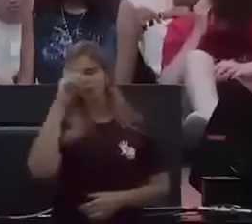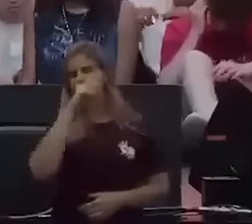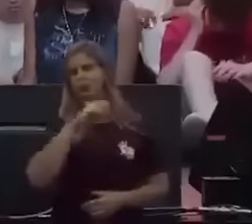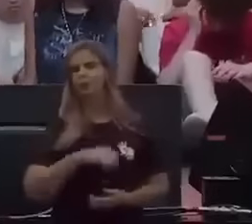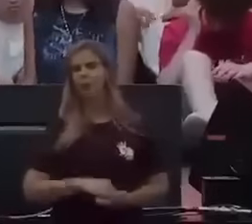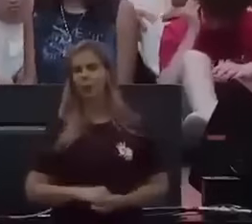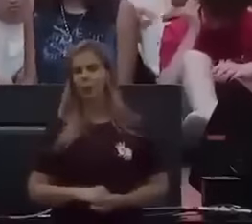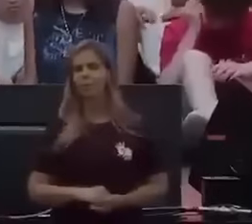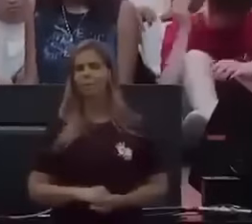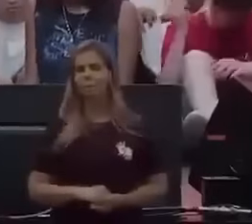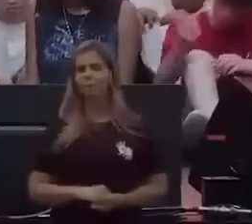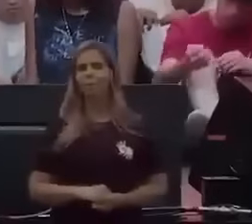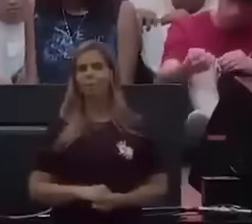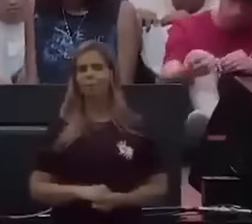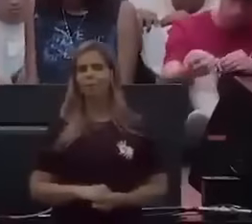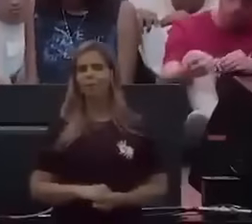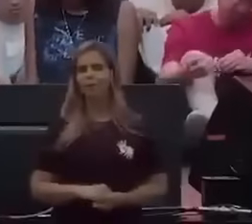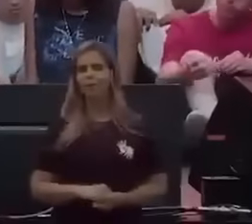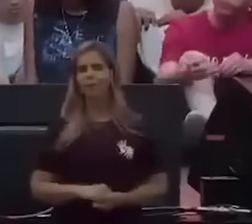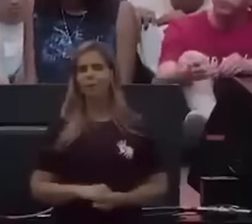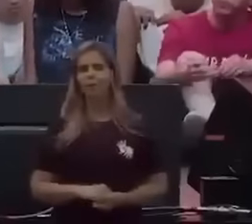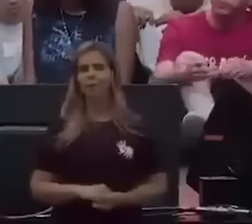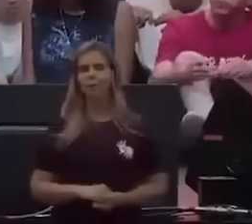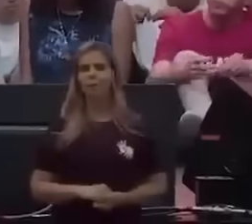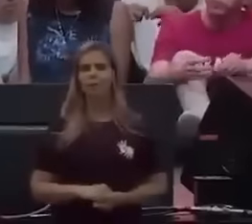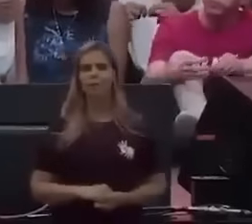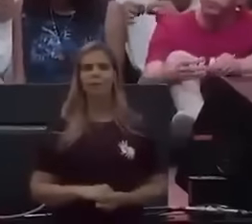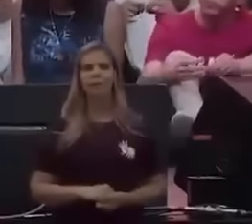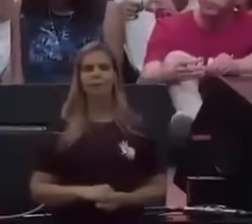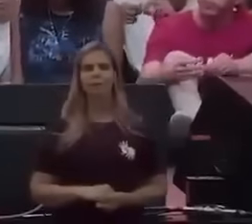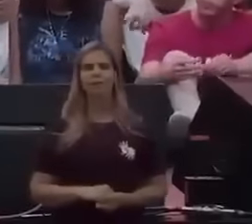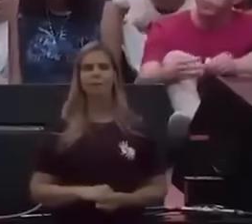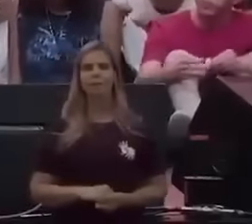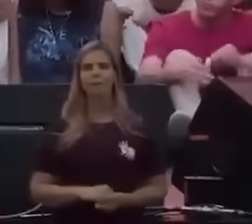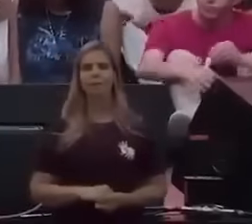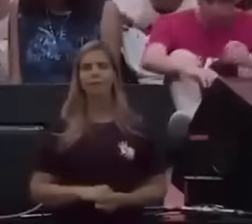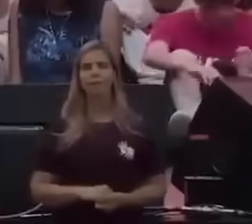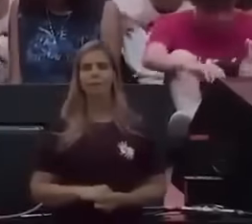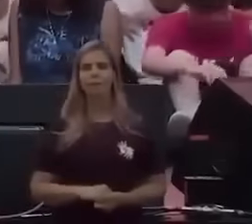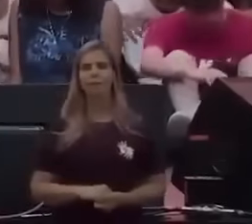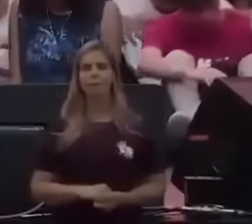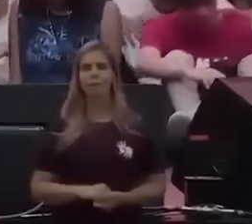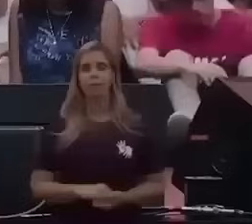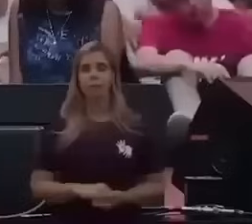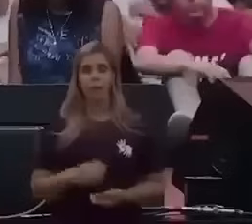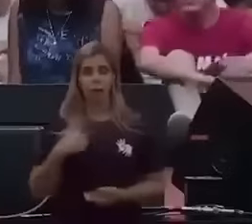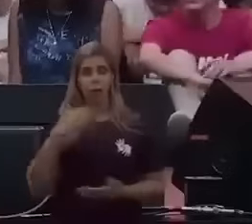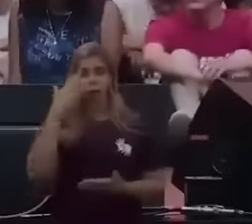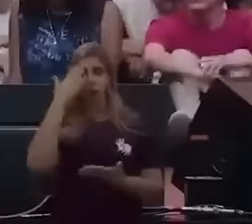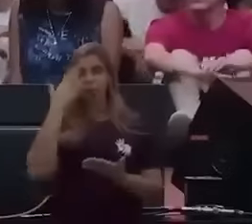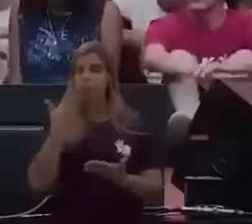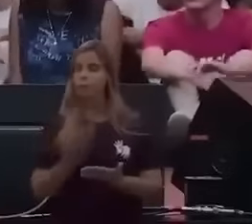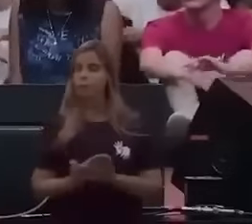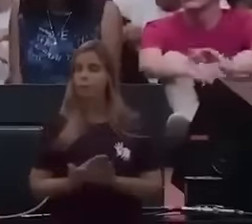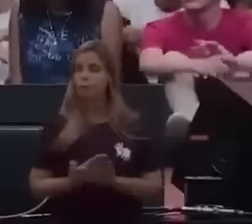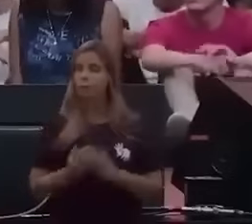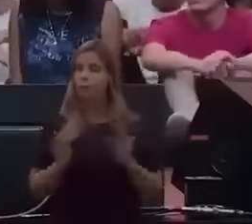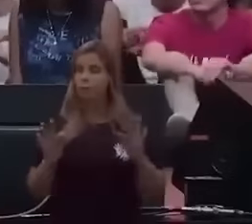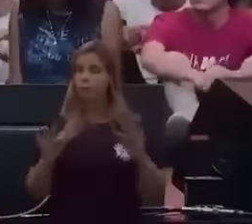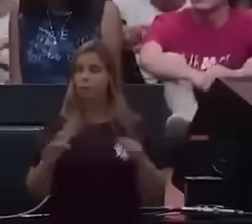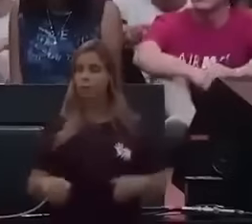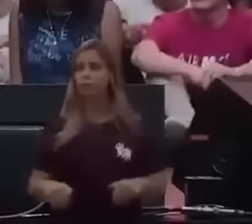Posso talvez não fazer uma leitura tão nítida, mas eu creio que o cerco está fechando.